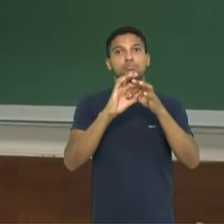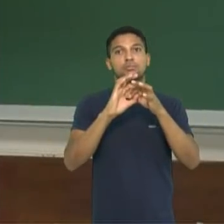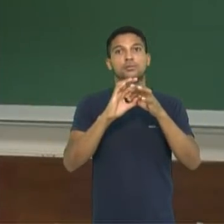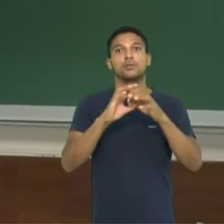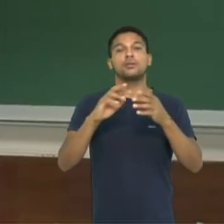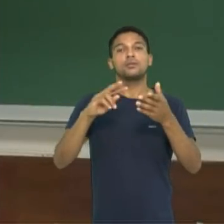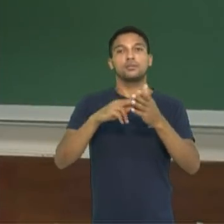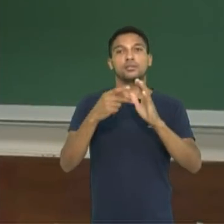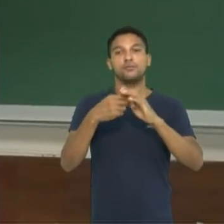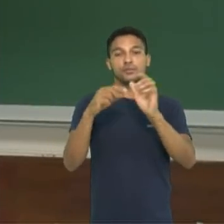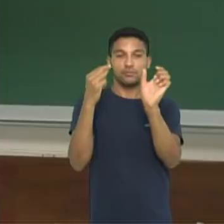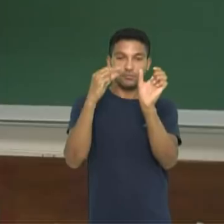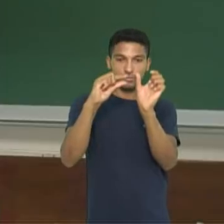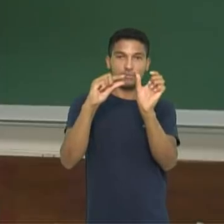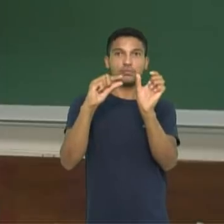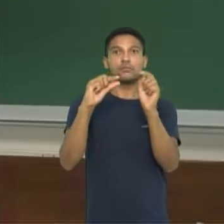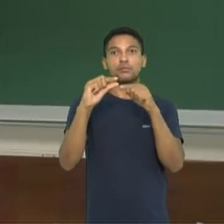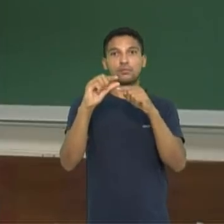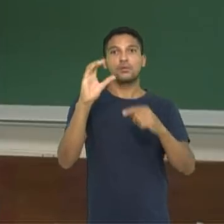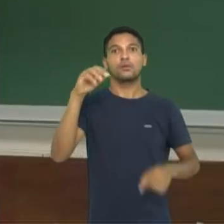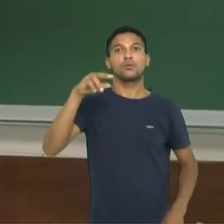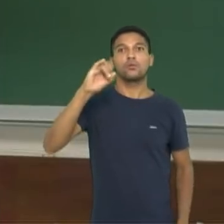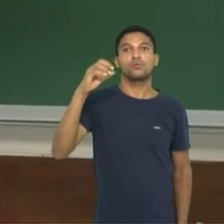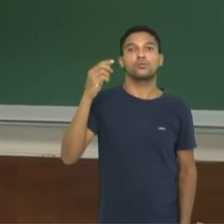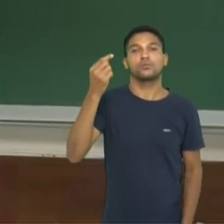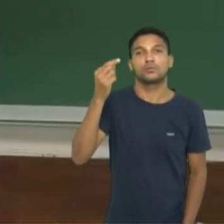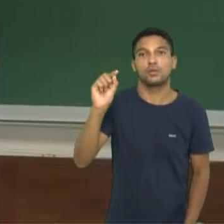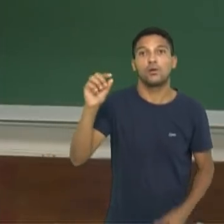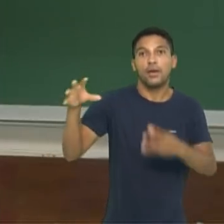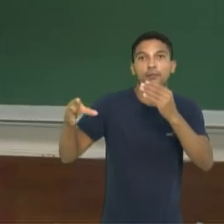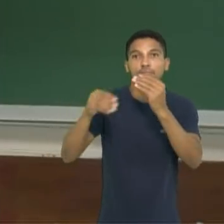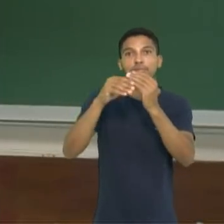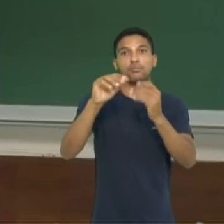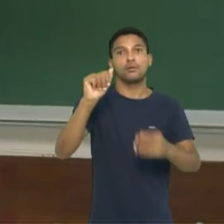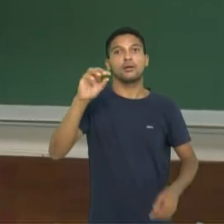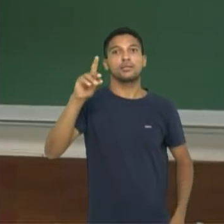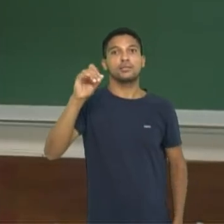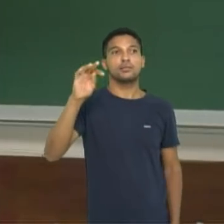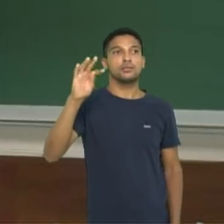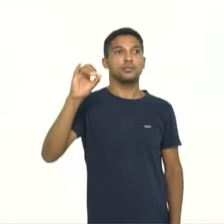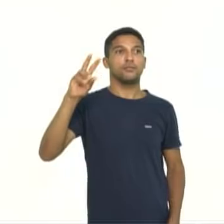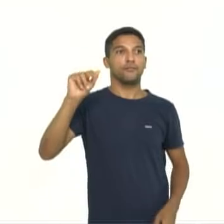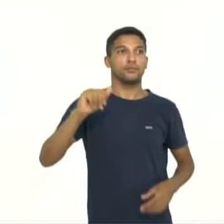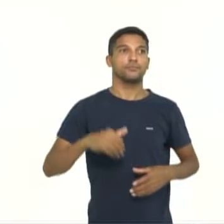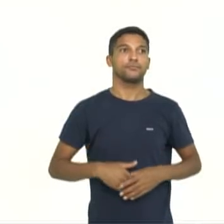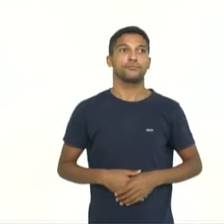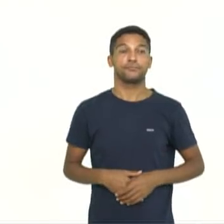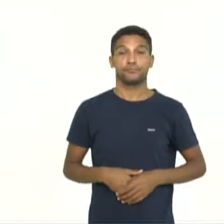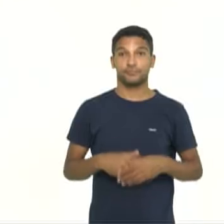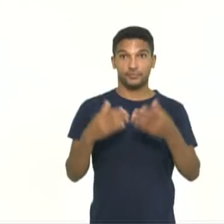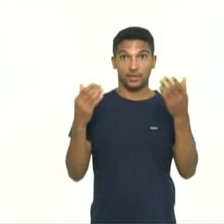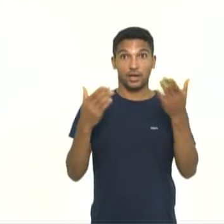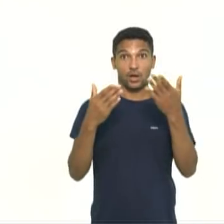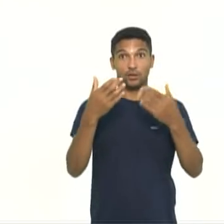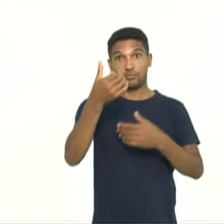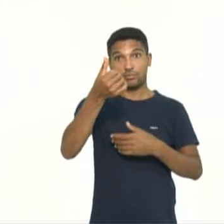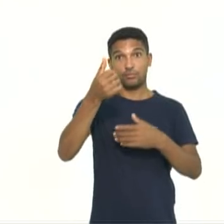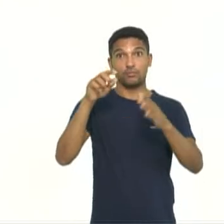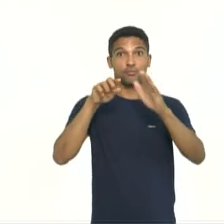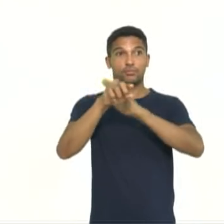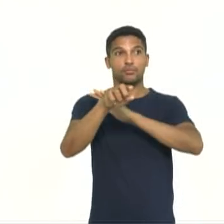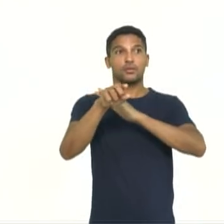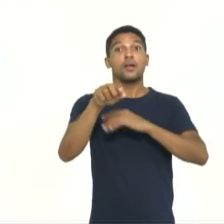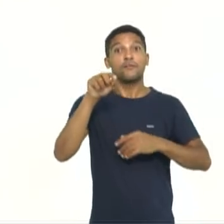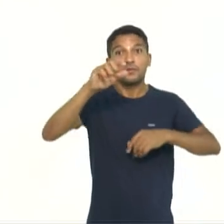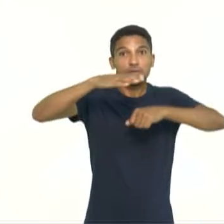aditiva, ok? E o nosso último exercício da aula de hoje, eu vou solicitar para que vocês elaborem duas frases